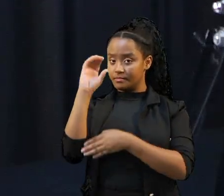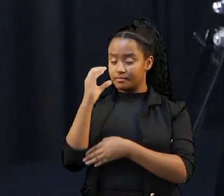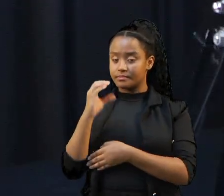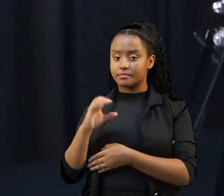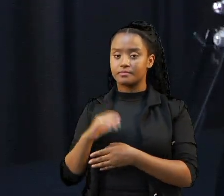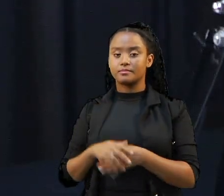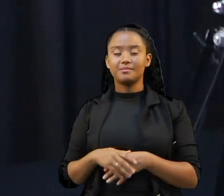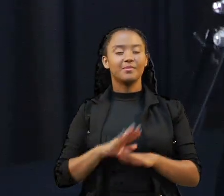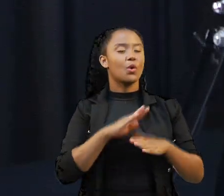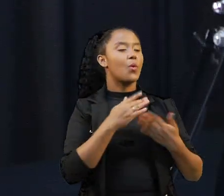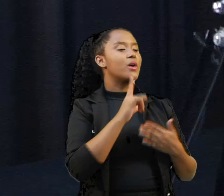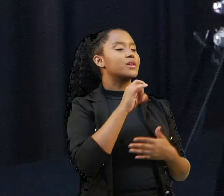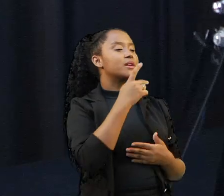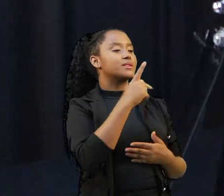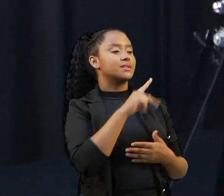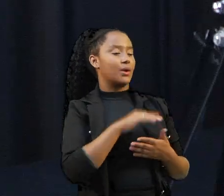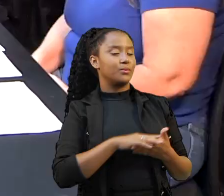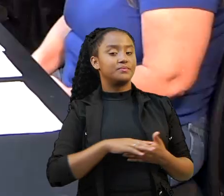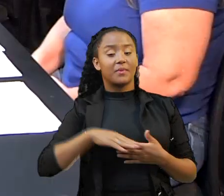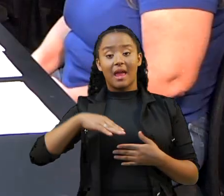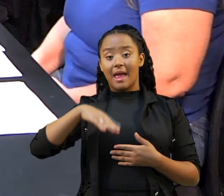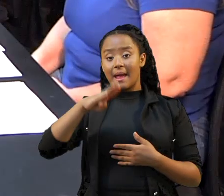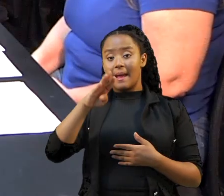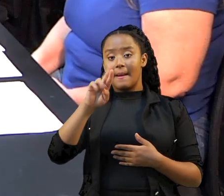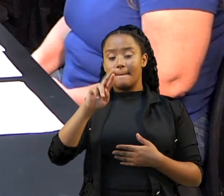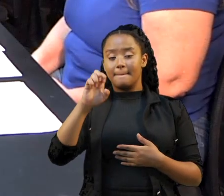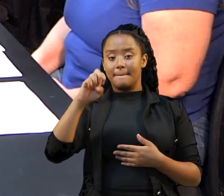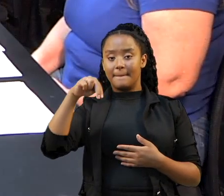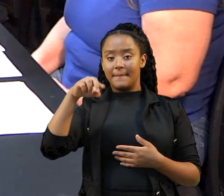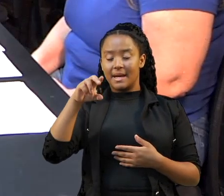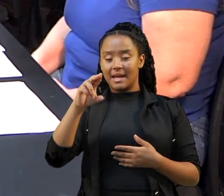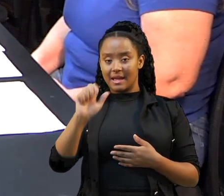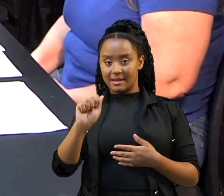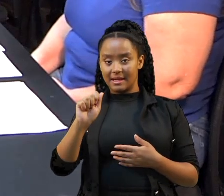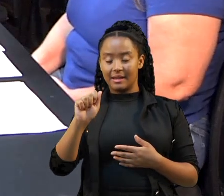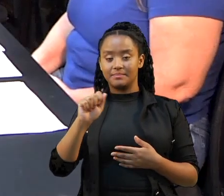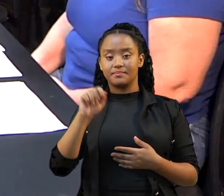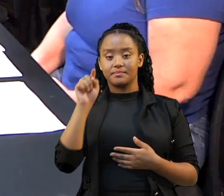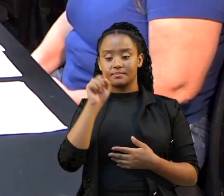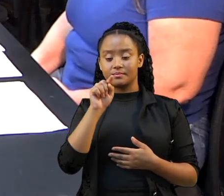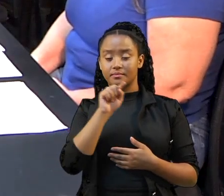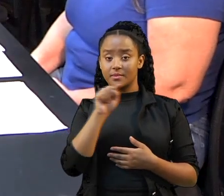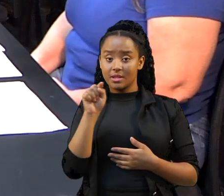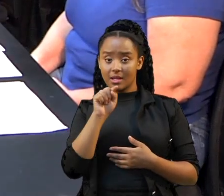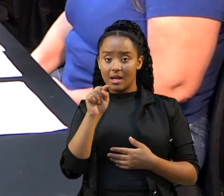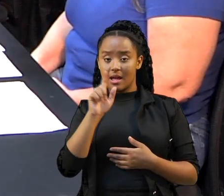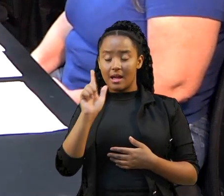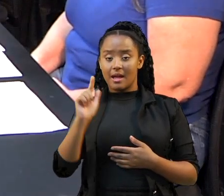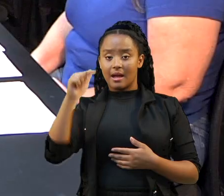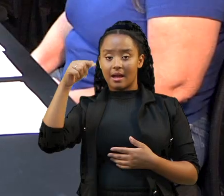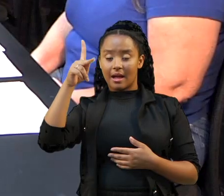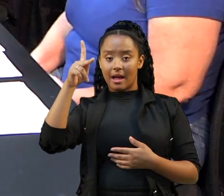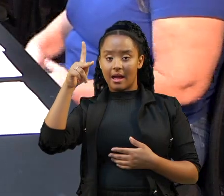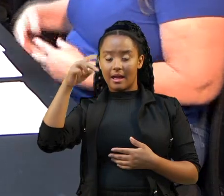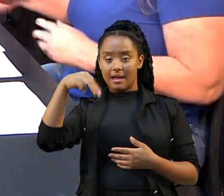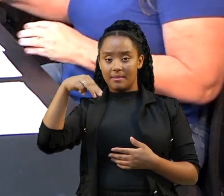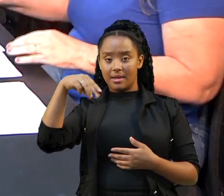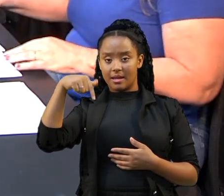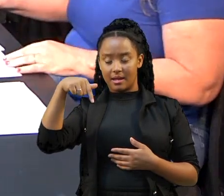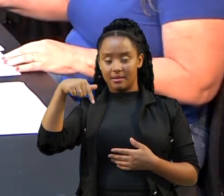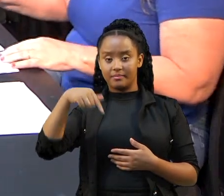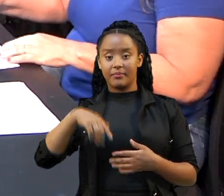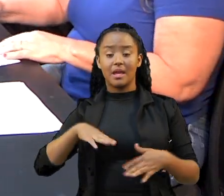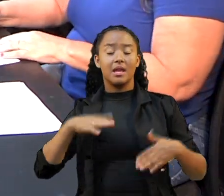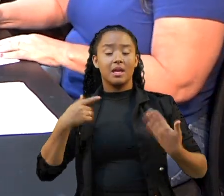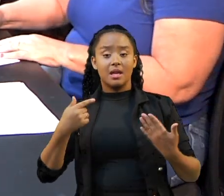minhas publicações, nos meus Qual é o seu stories. Instagram? É Brena_KMQ. Ok. Aí eu publico muita